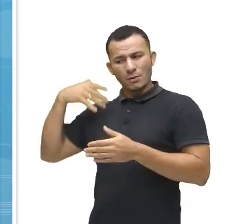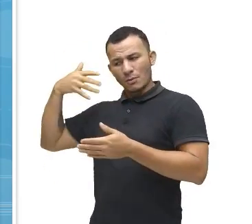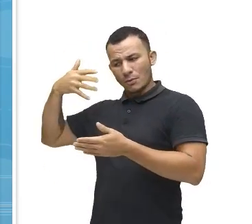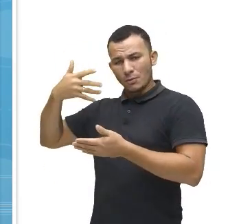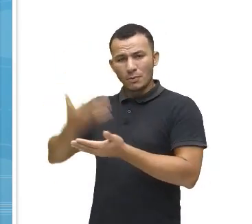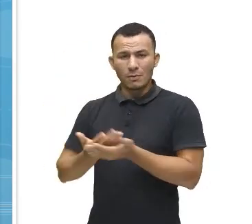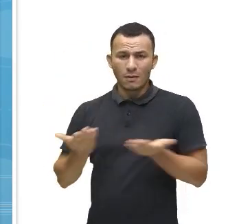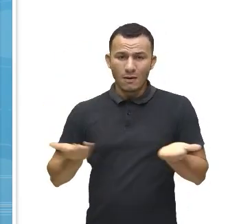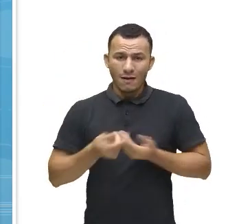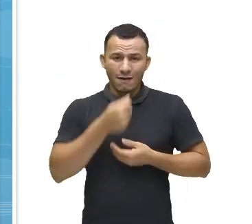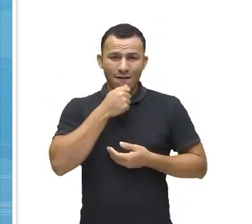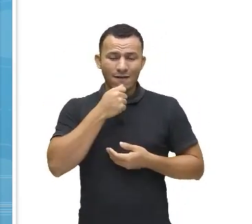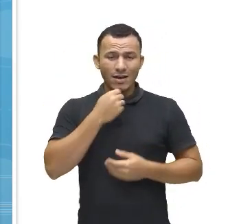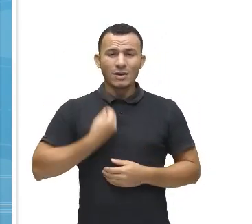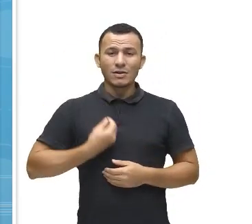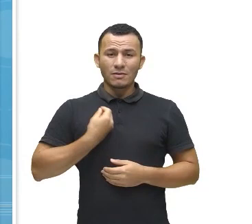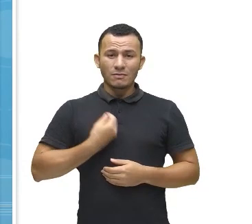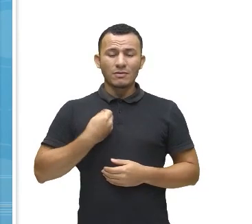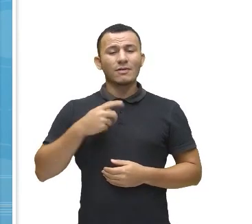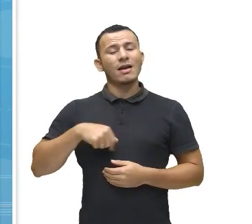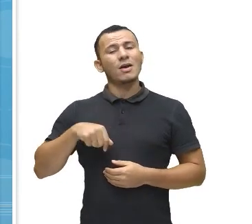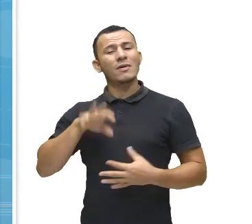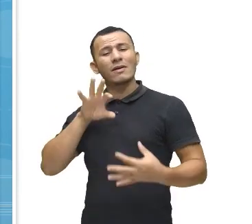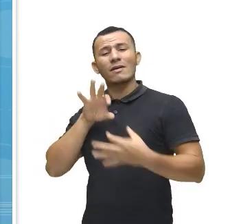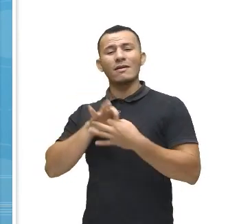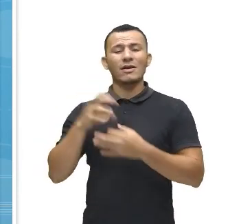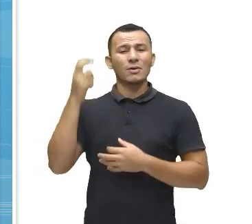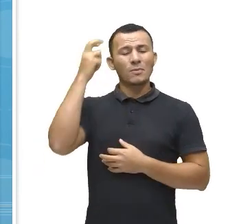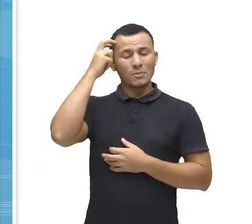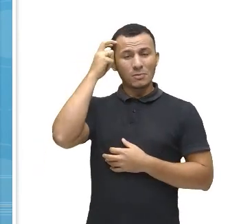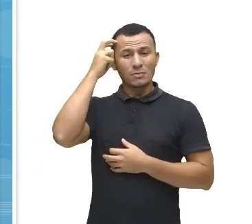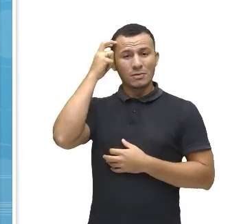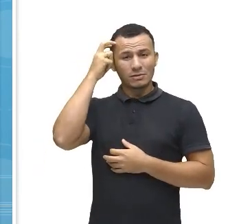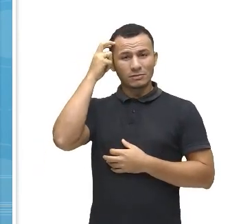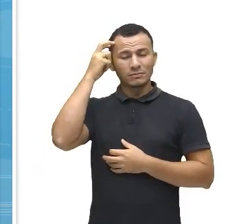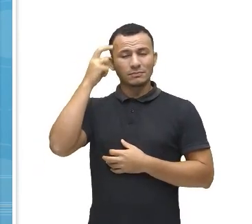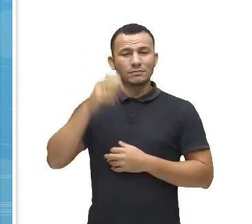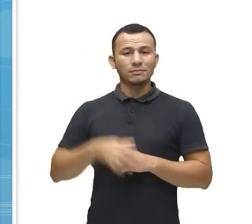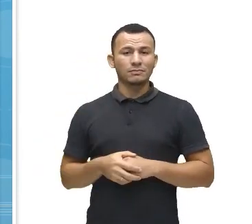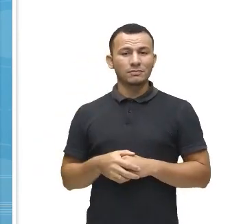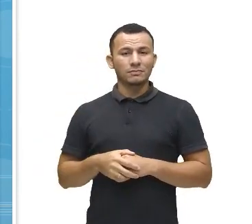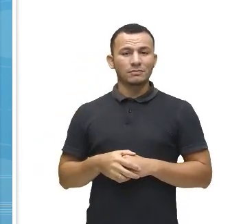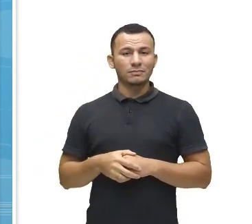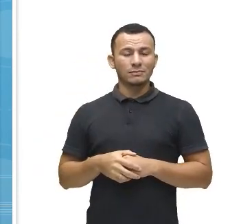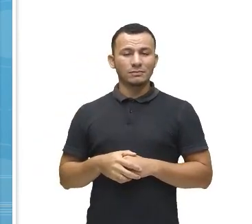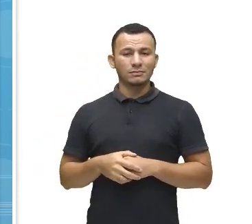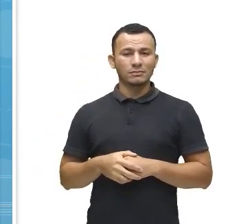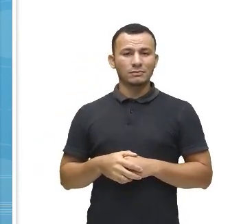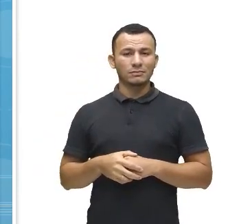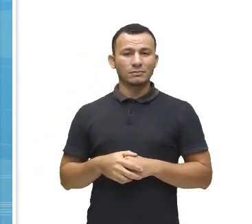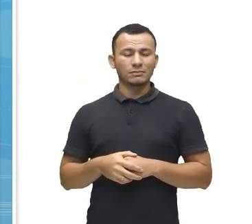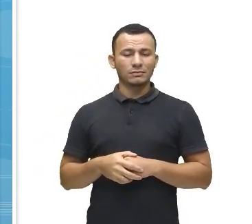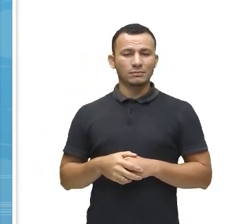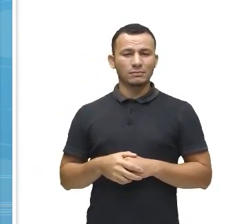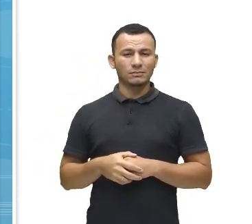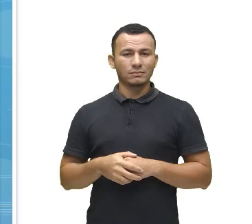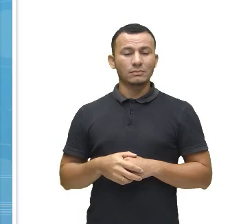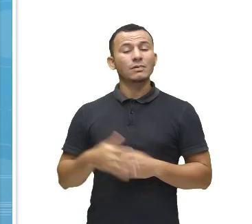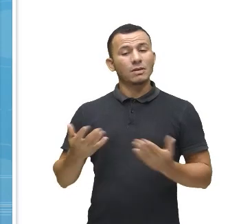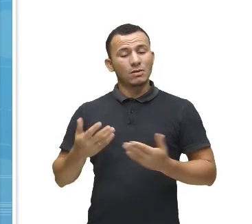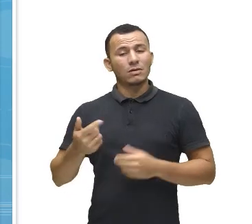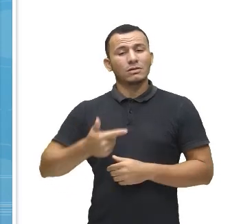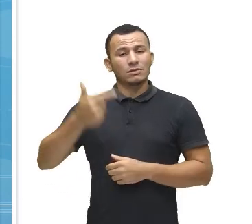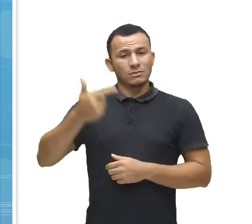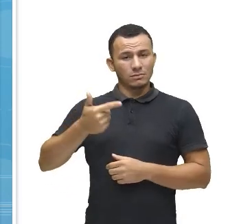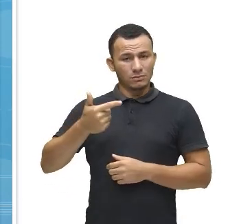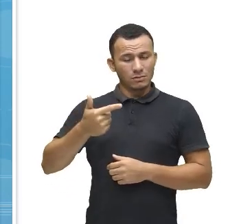até hoje. Faz parte da nossa cultura, da nossa ancestralidade negra. Ok, gente? Agora vamos para a segunda questão,